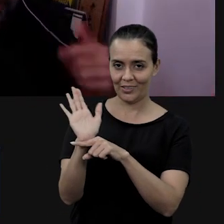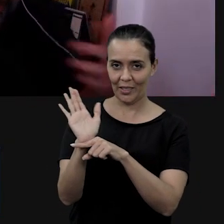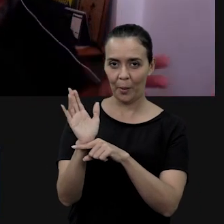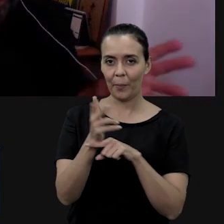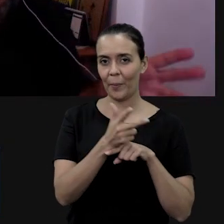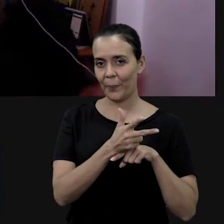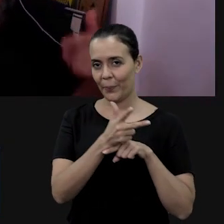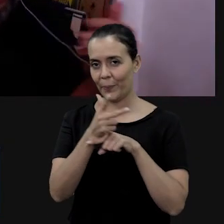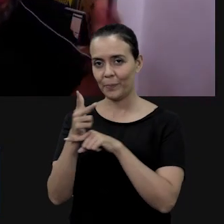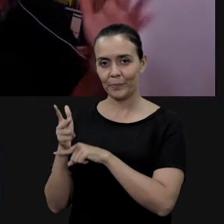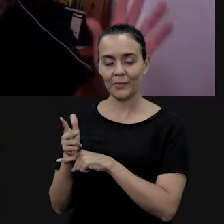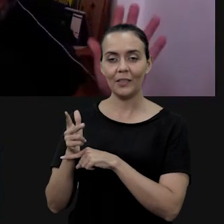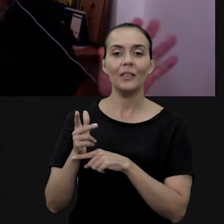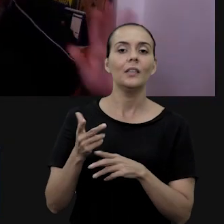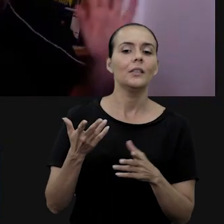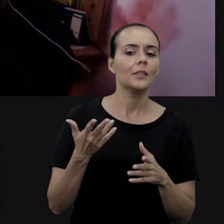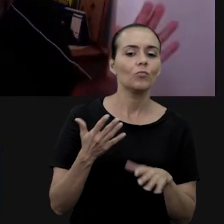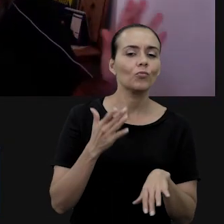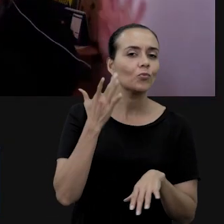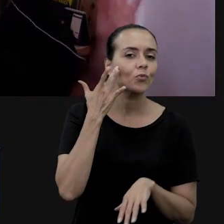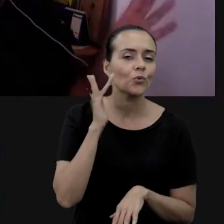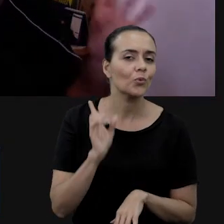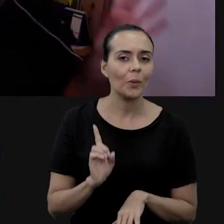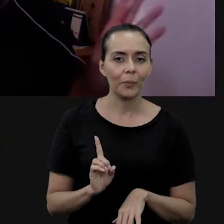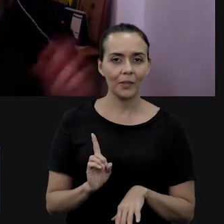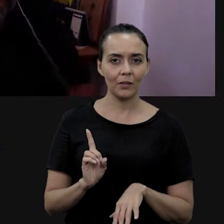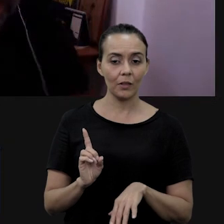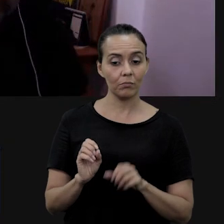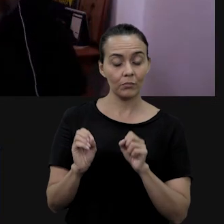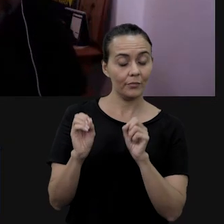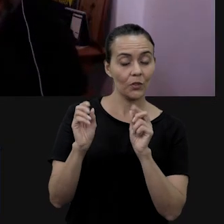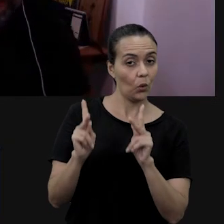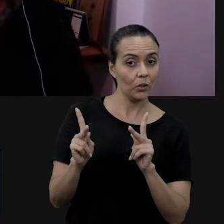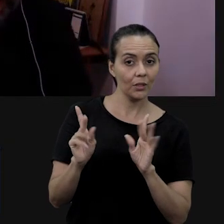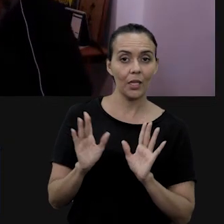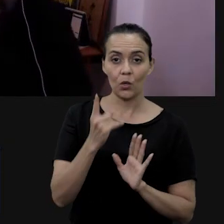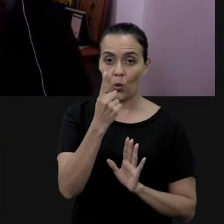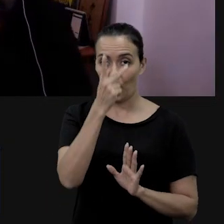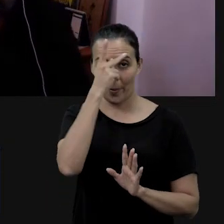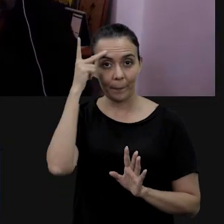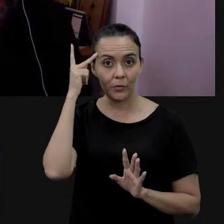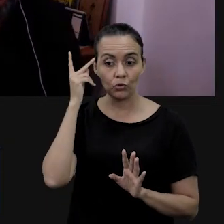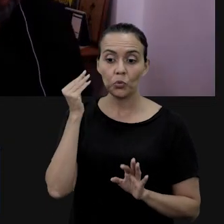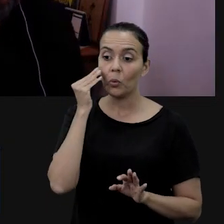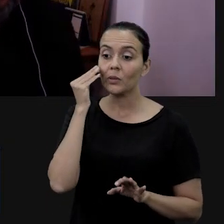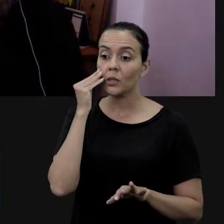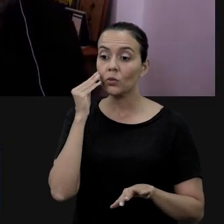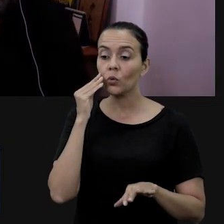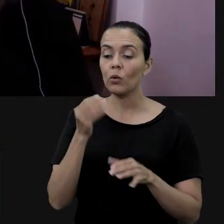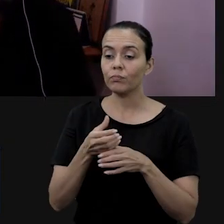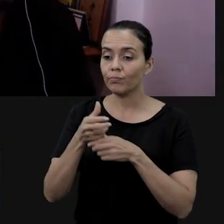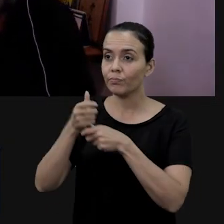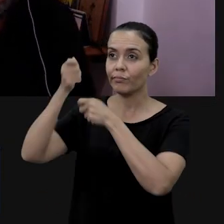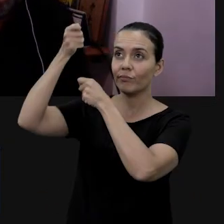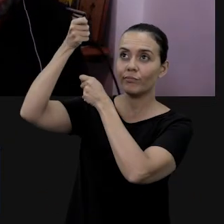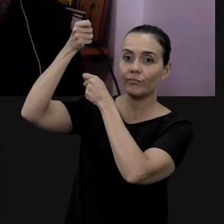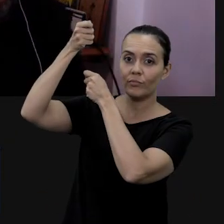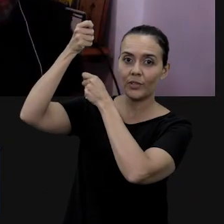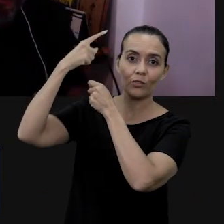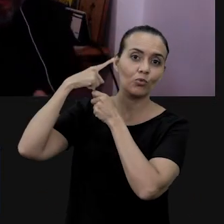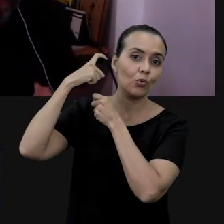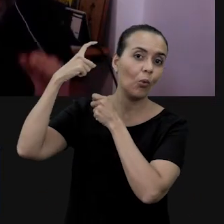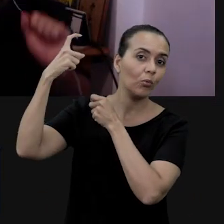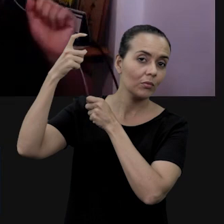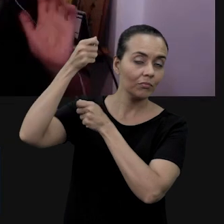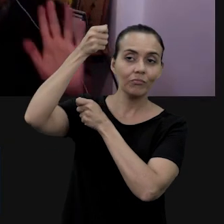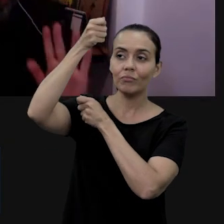a indústria mesmo ainda estava em outro momento histórico, Ok, alguém